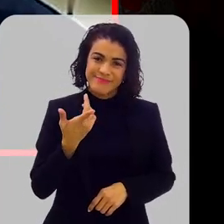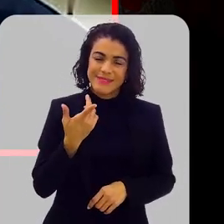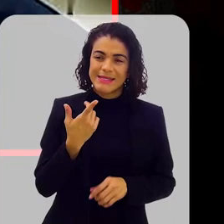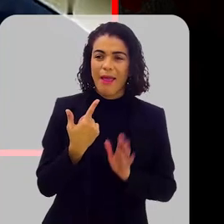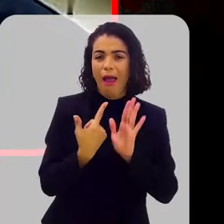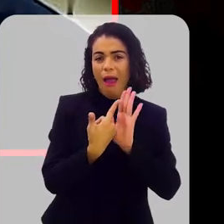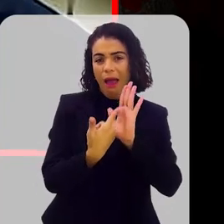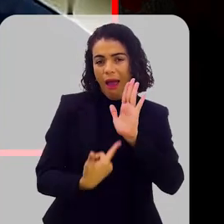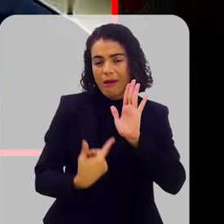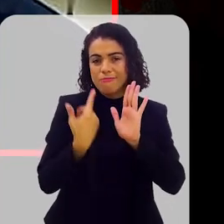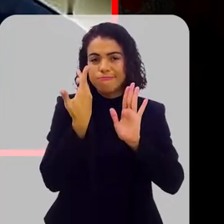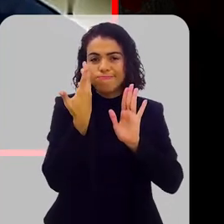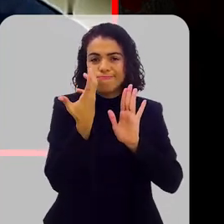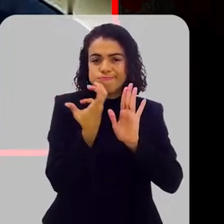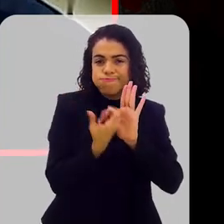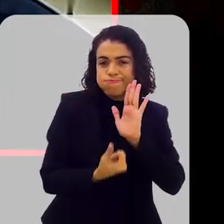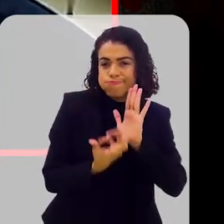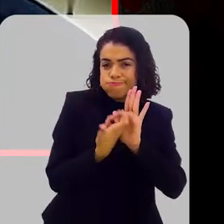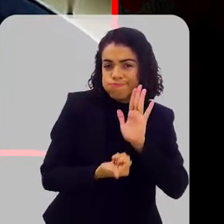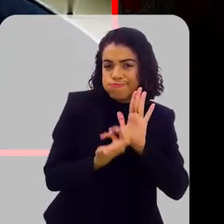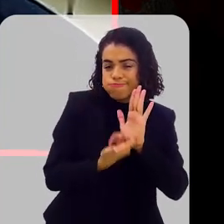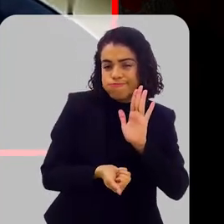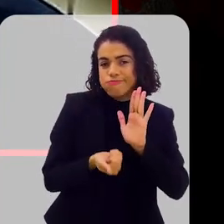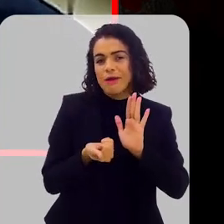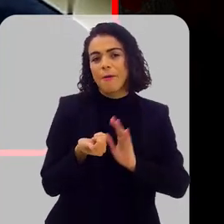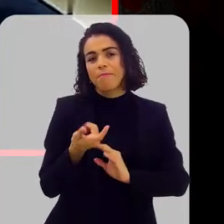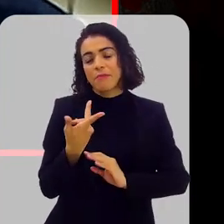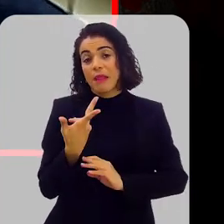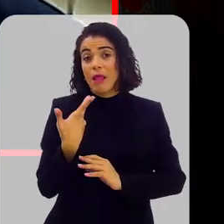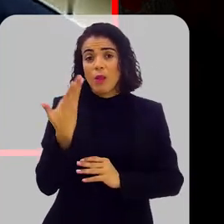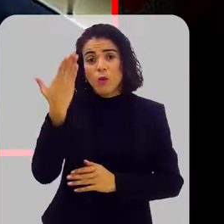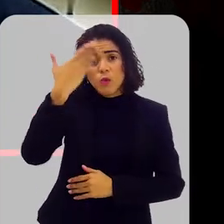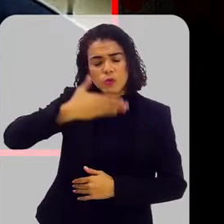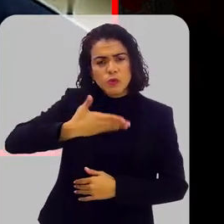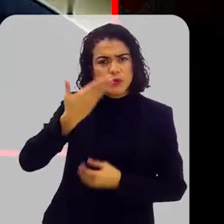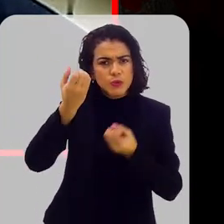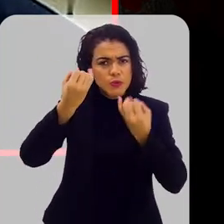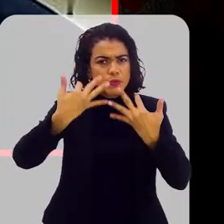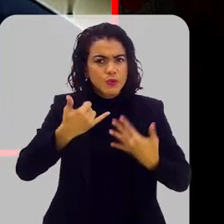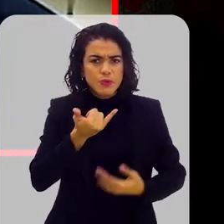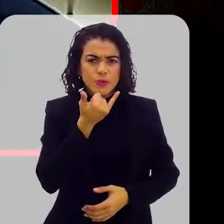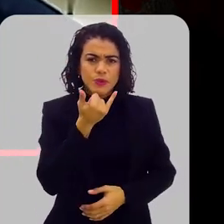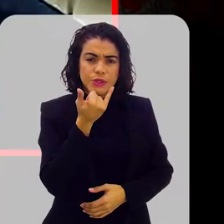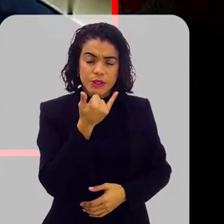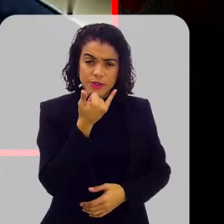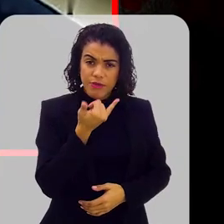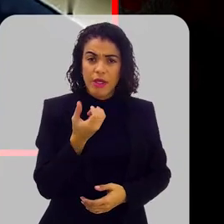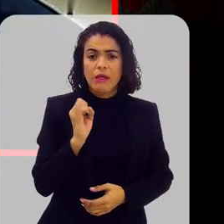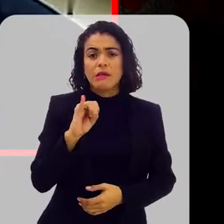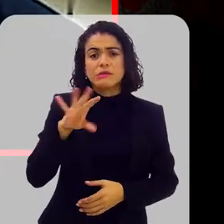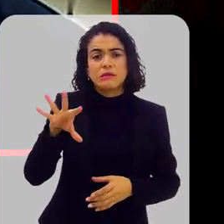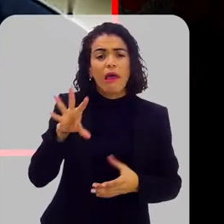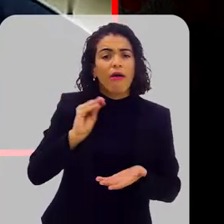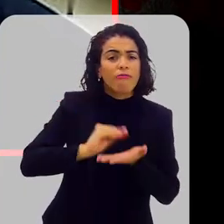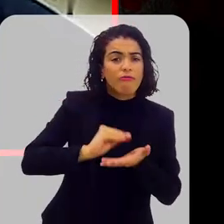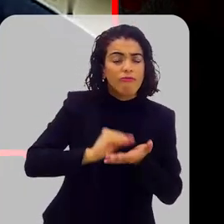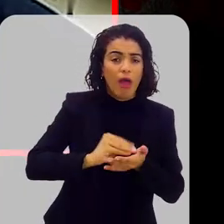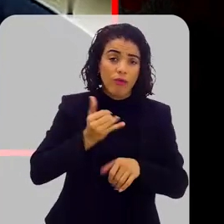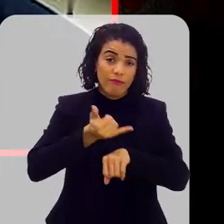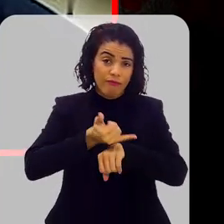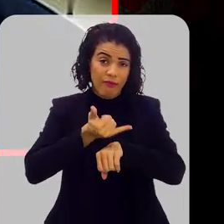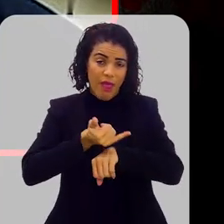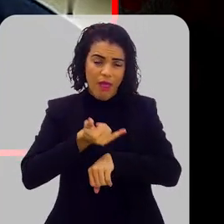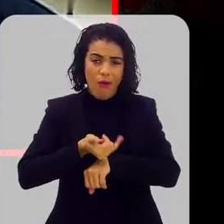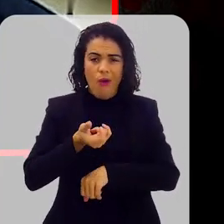um exame de sangue no hemograma, uma anemia sem uma outra causa que justifique essa anemia, se essa anemia for uma anemia por deficiência